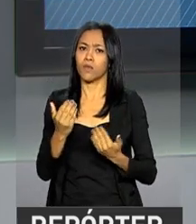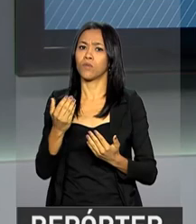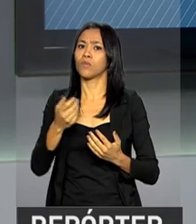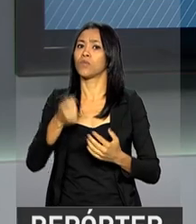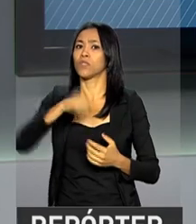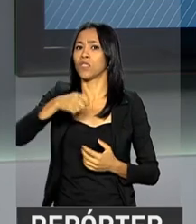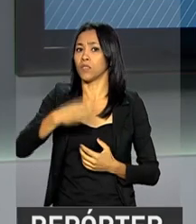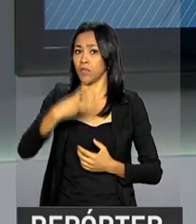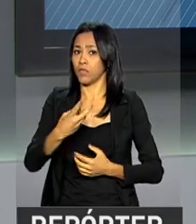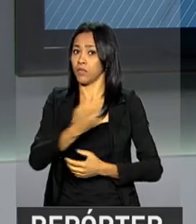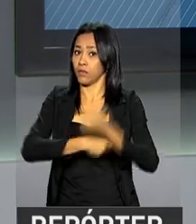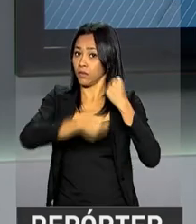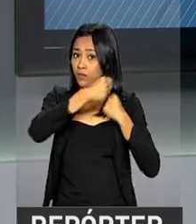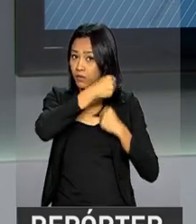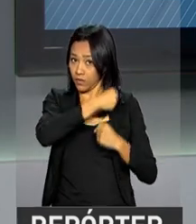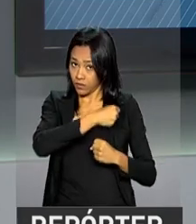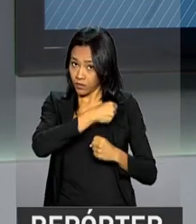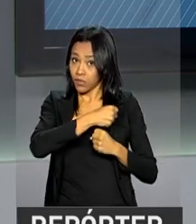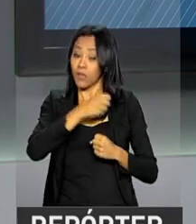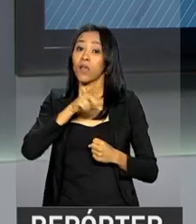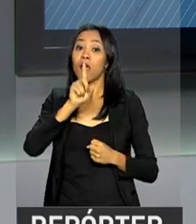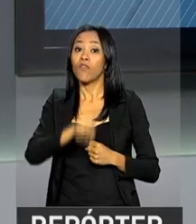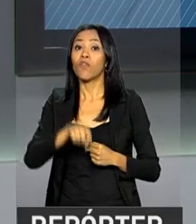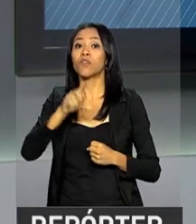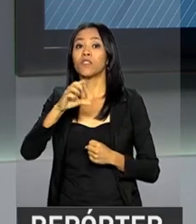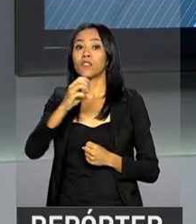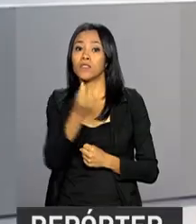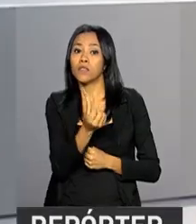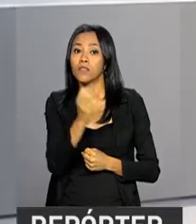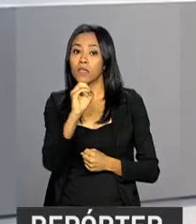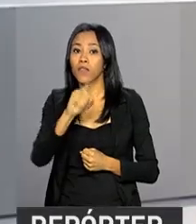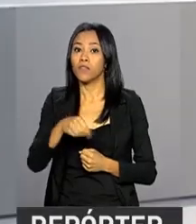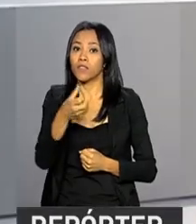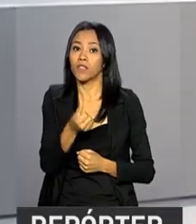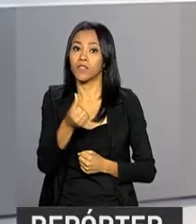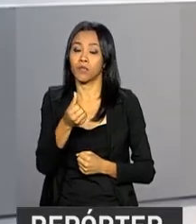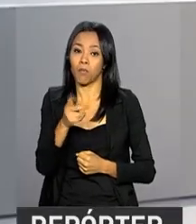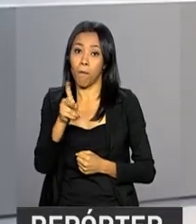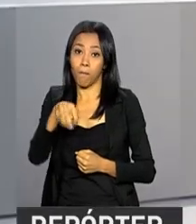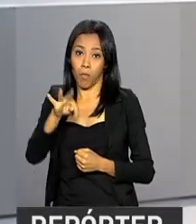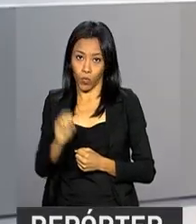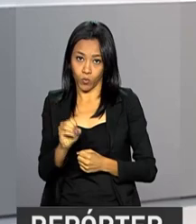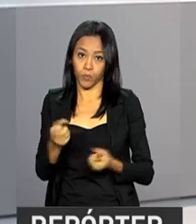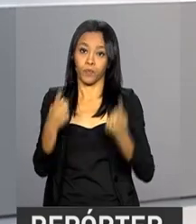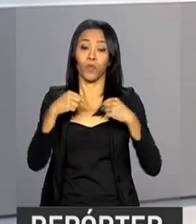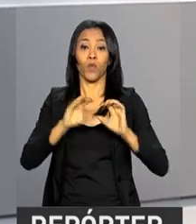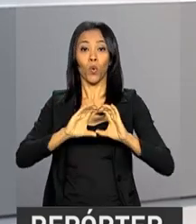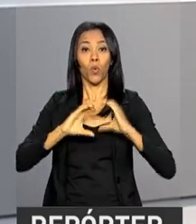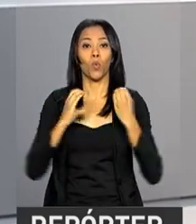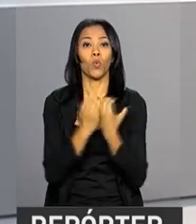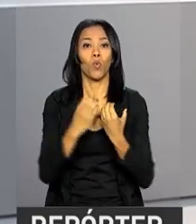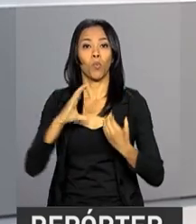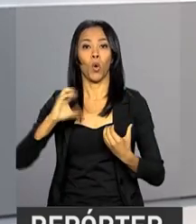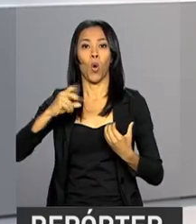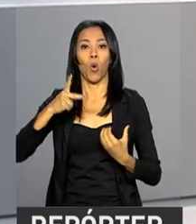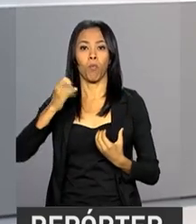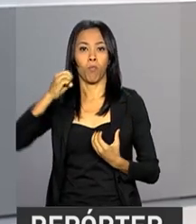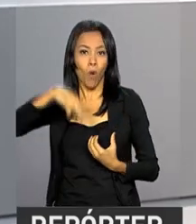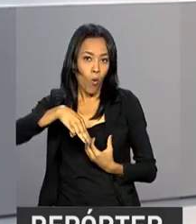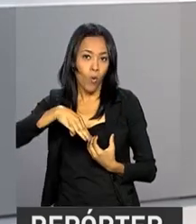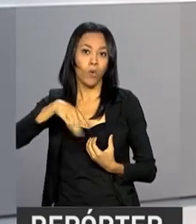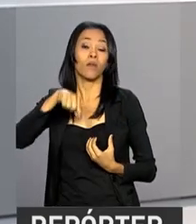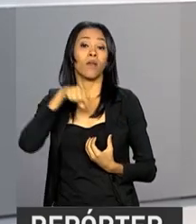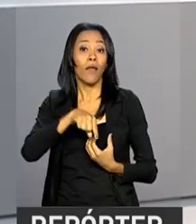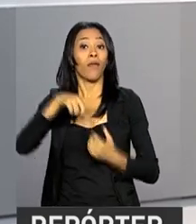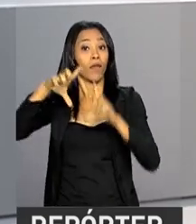junho a queda foi de 0,6 ponto percentual o copom não descarta a possibilidade de manter a redução da